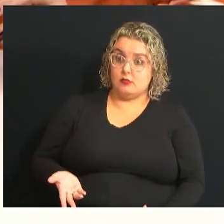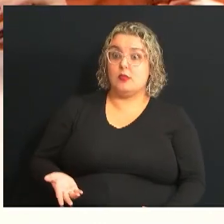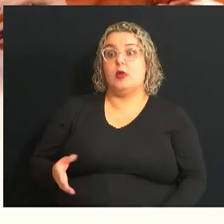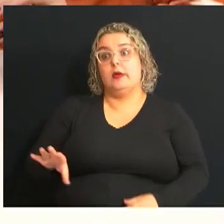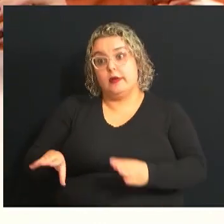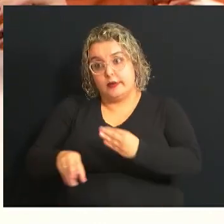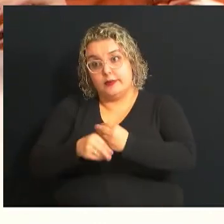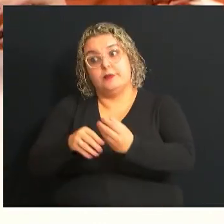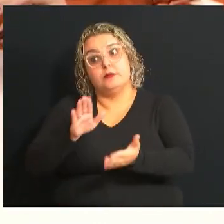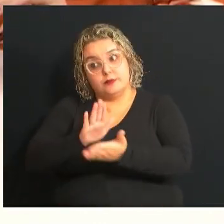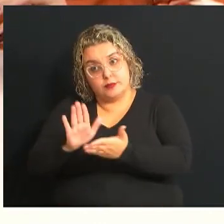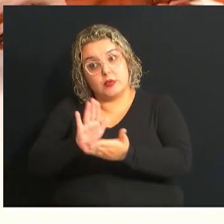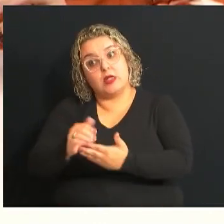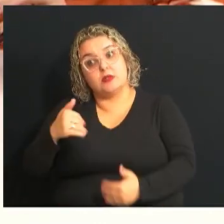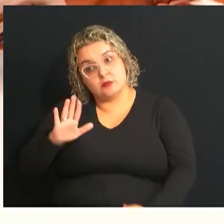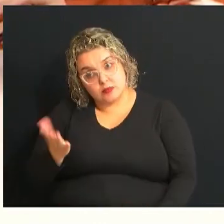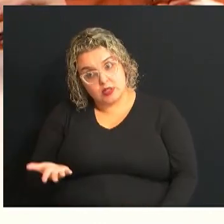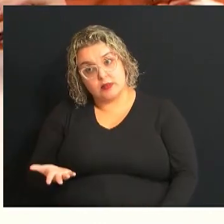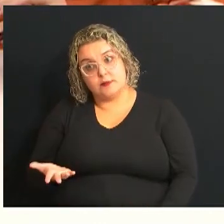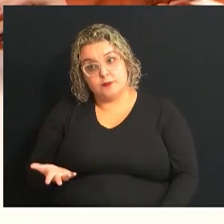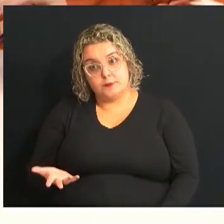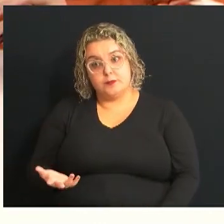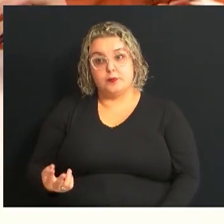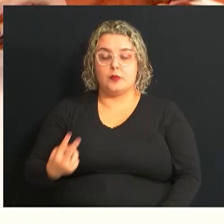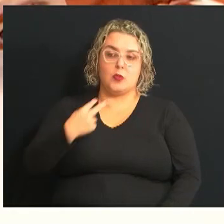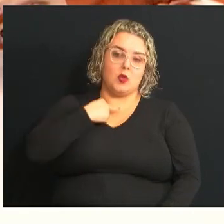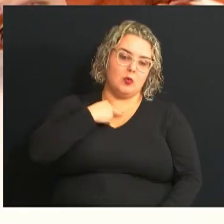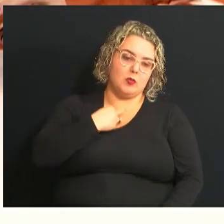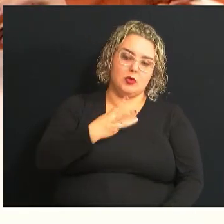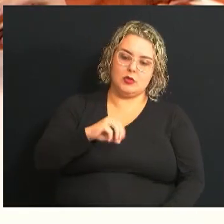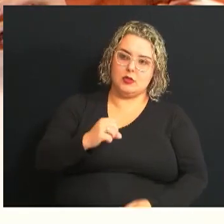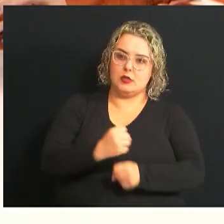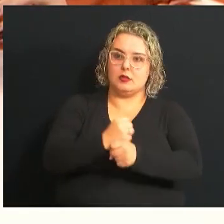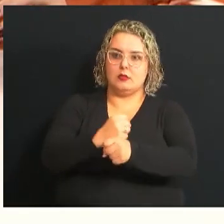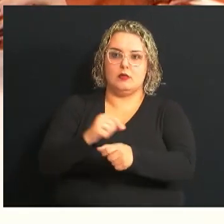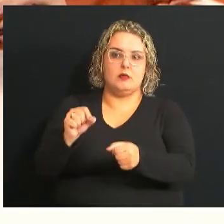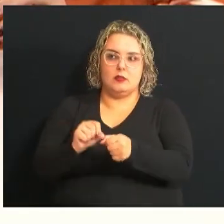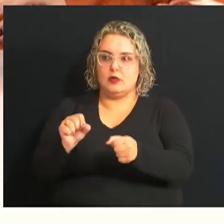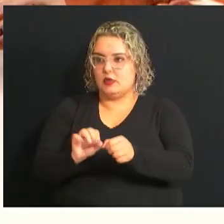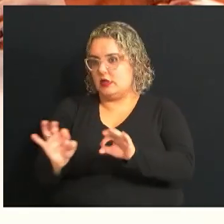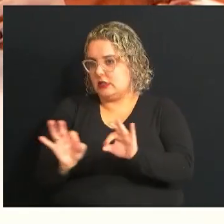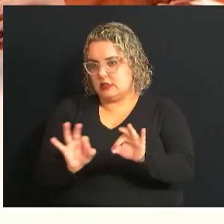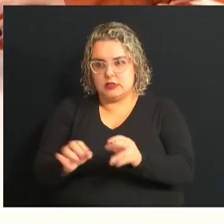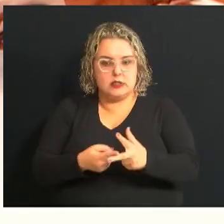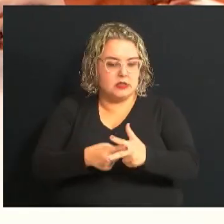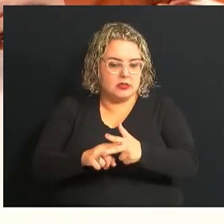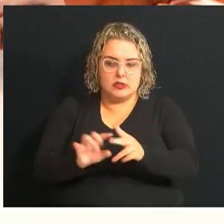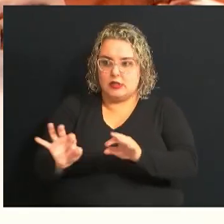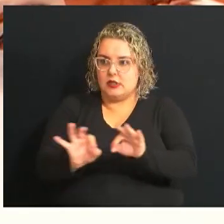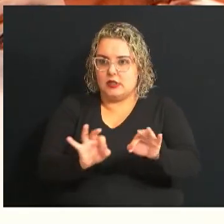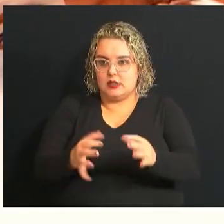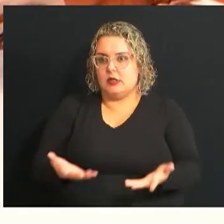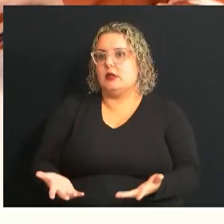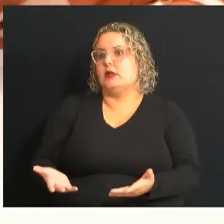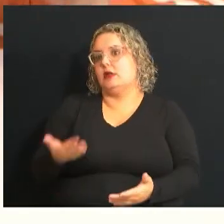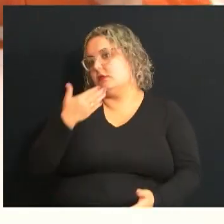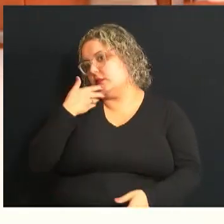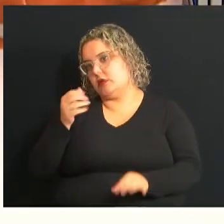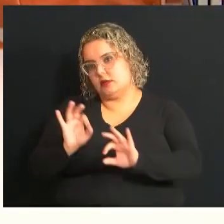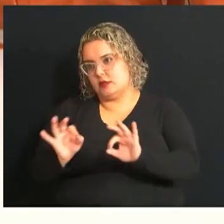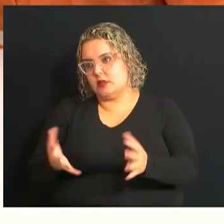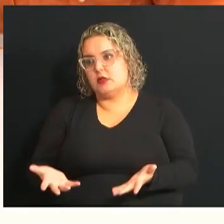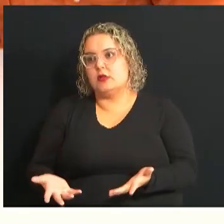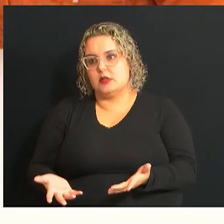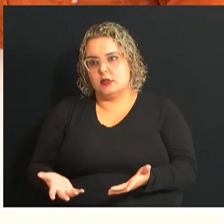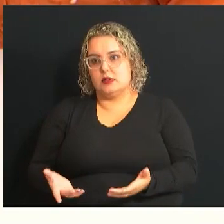algumas despesas. Você não pode passar 30 anos no mesmo imóvel sem fazer nenhuma reforma, nenhuma melhoria. Então você